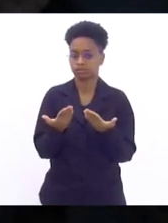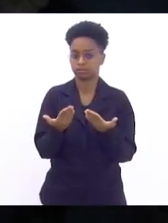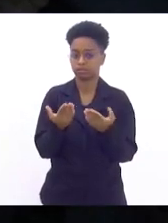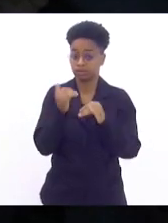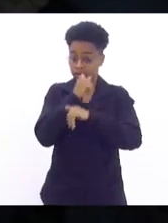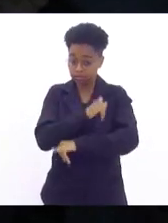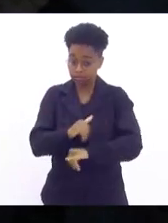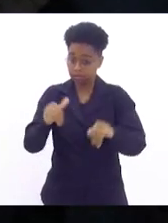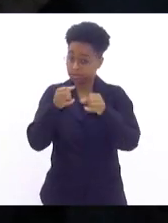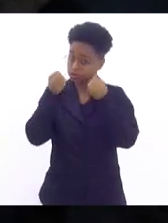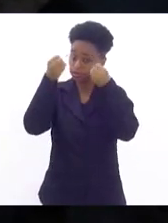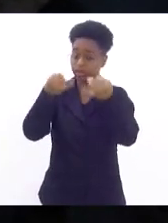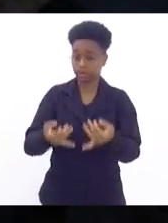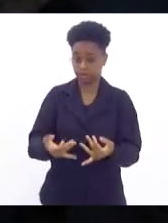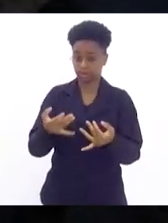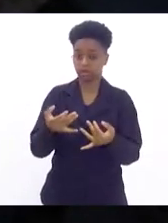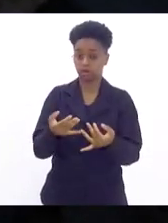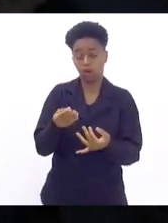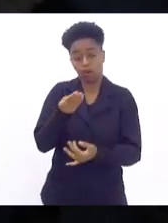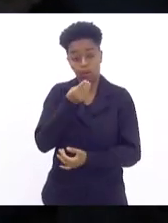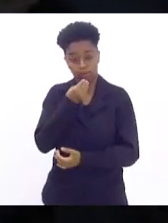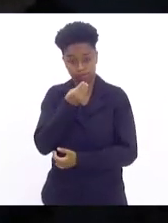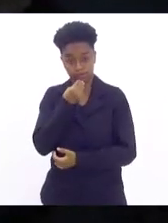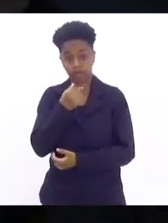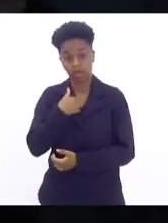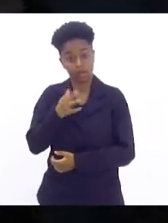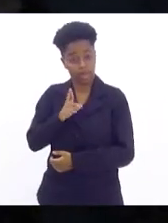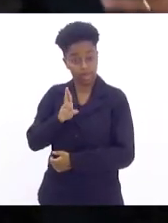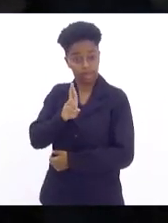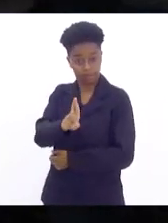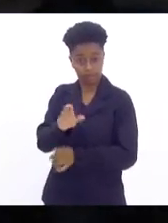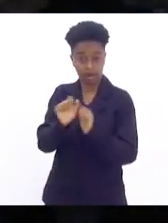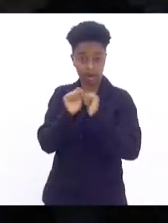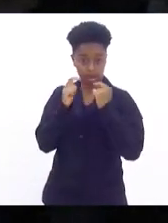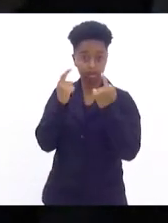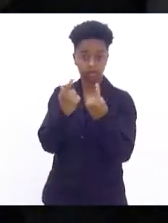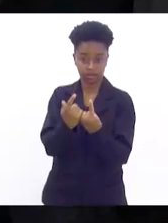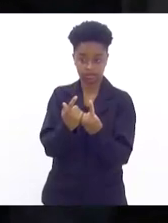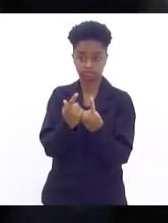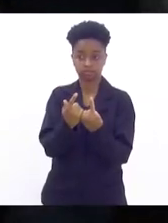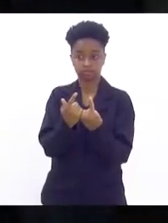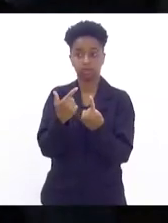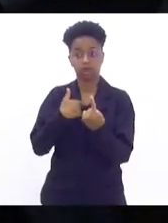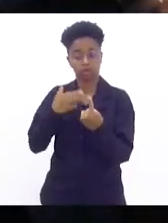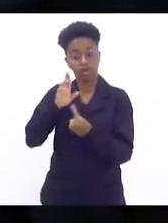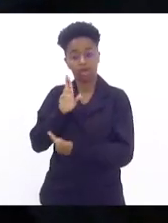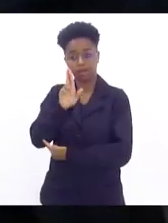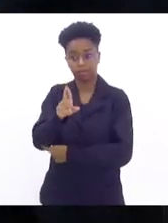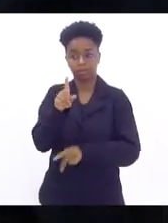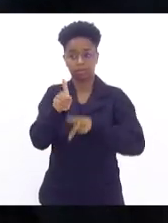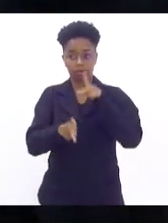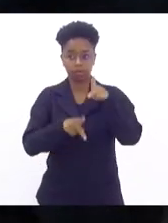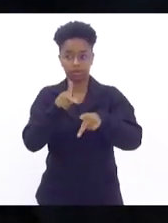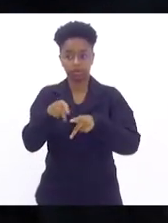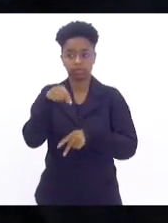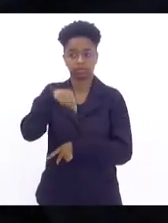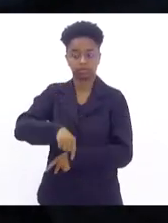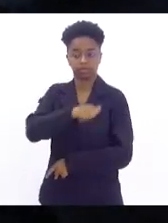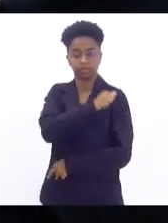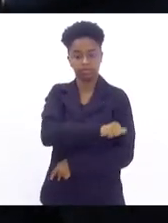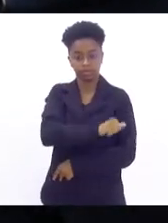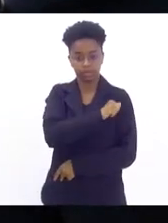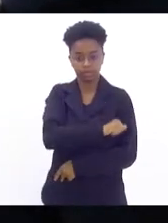evidenciado que Óbvio eu representar a Assembleia Legislativa representa a população do estado do Rio de Janeiro